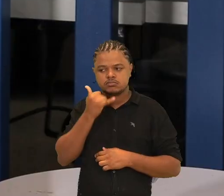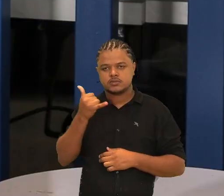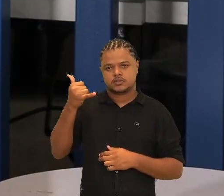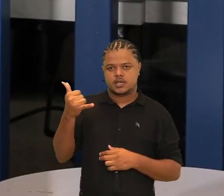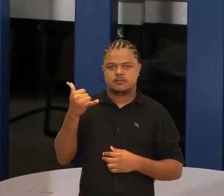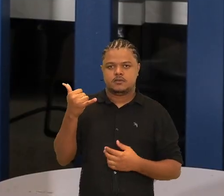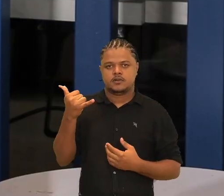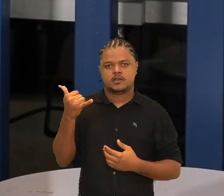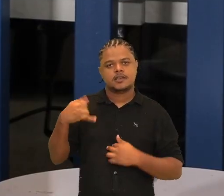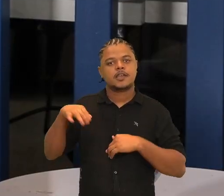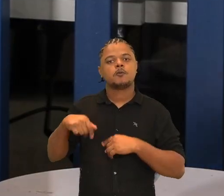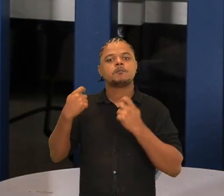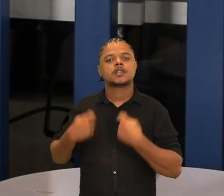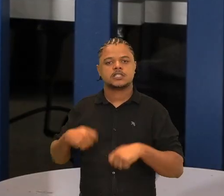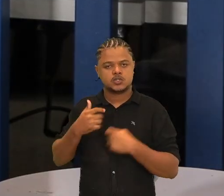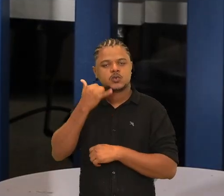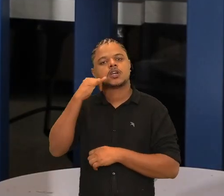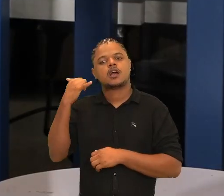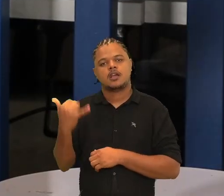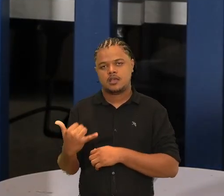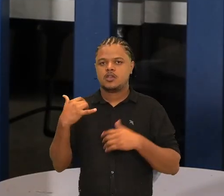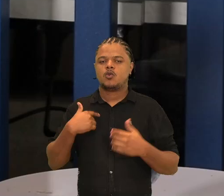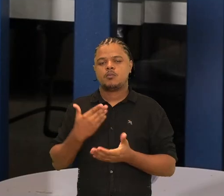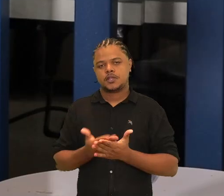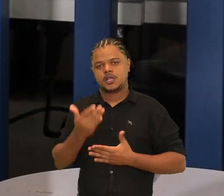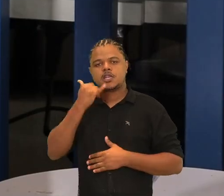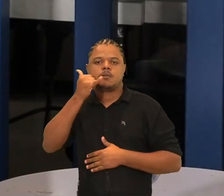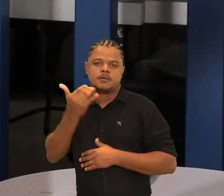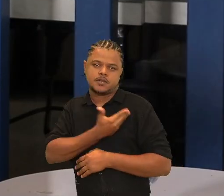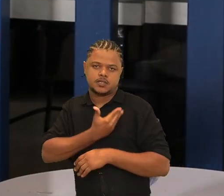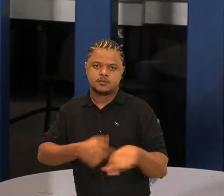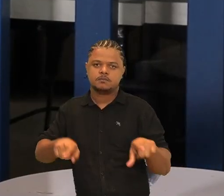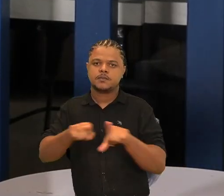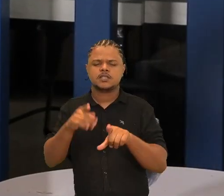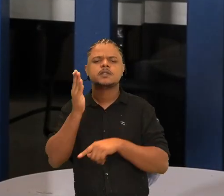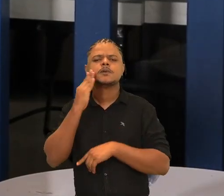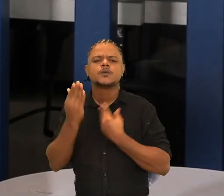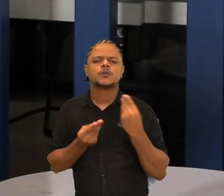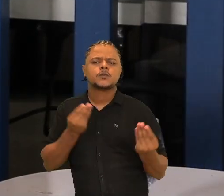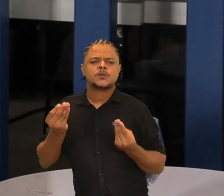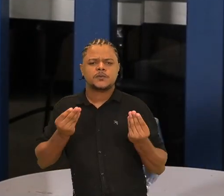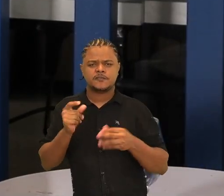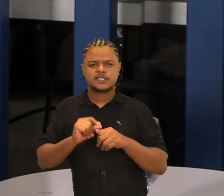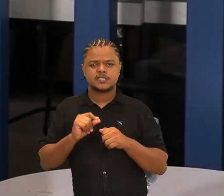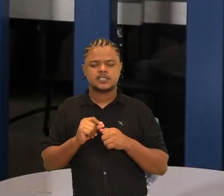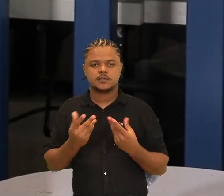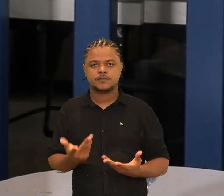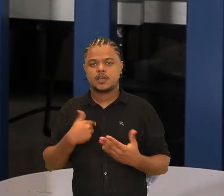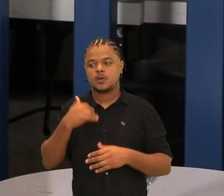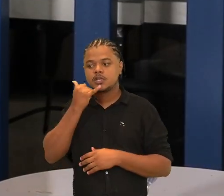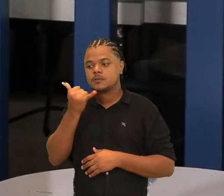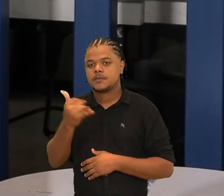quem eu preciso ligar. E comecei a ligar para amigas também, para saber como é que fazia, para onde ia. Liguei para minha